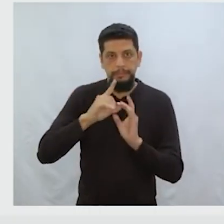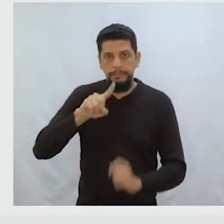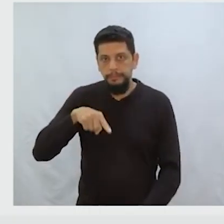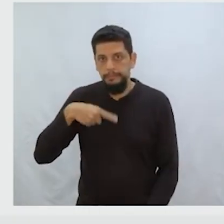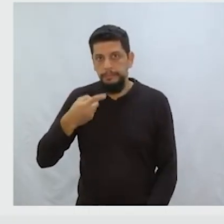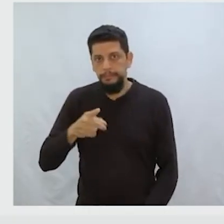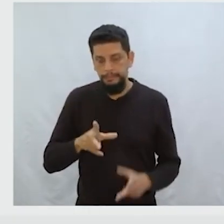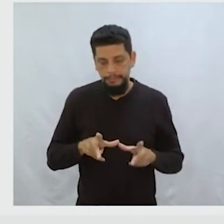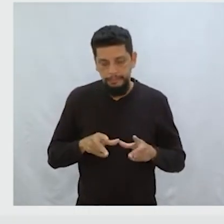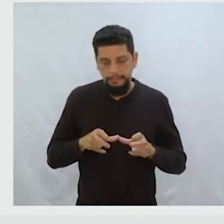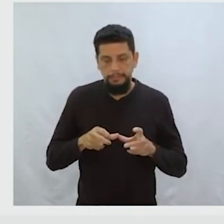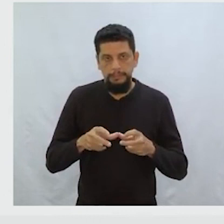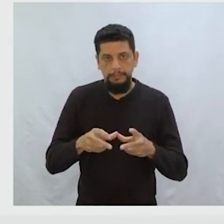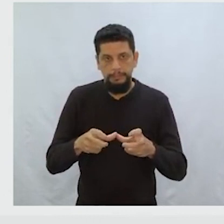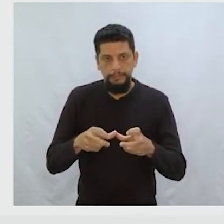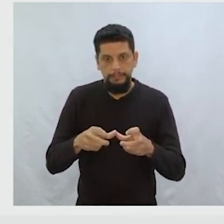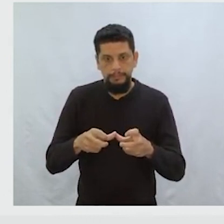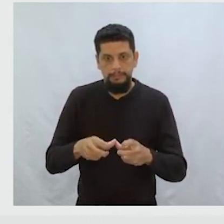O próximo, o siri.